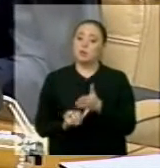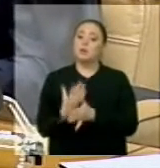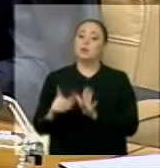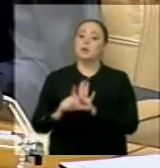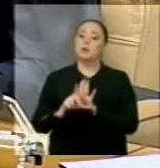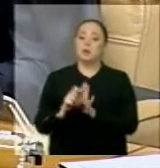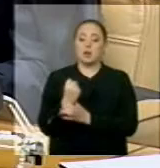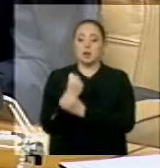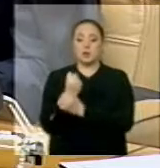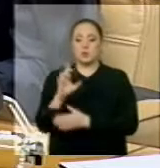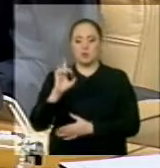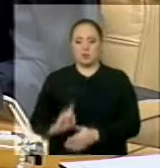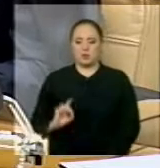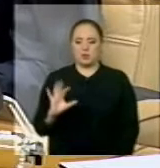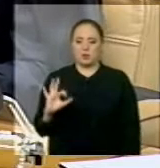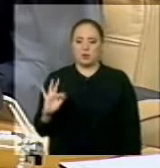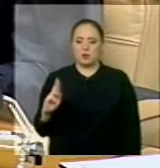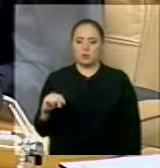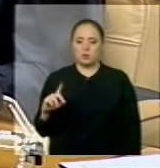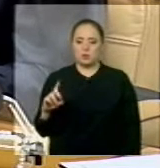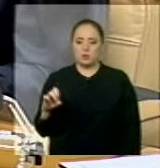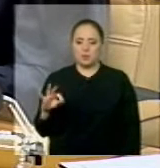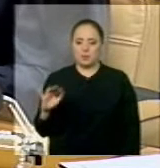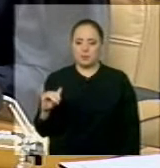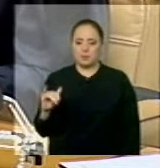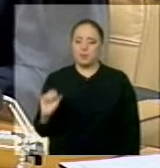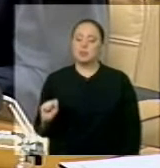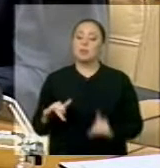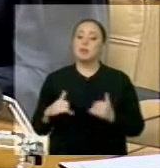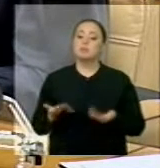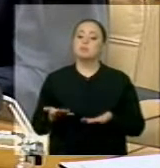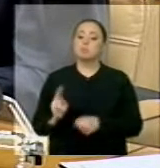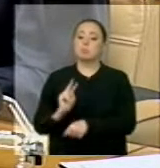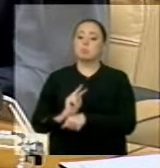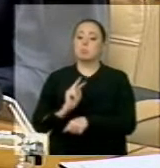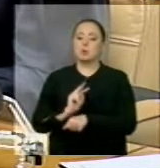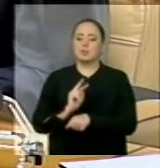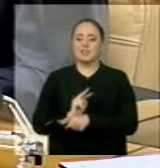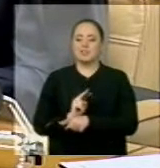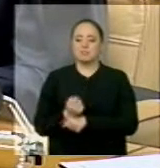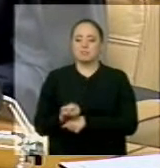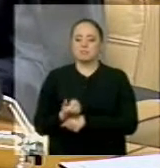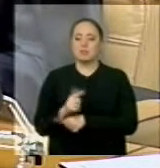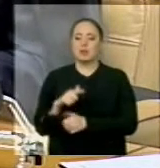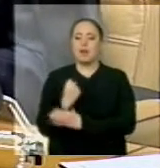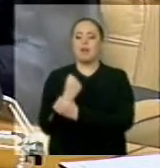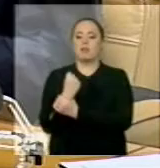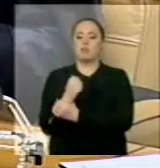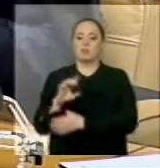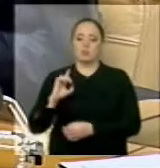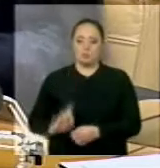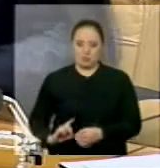efetividade dos direitos fundamentais, restando vedado, de todo modo, proteção insuficiente à garantia desses